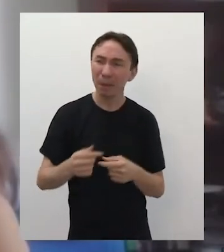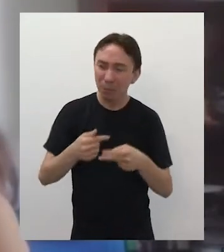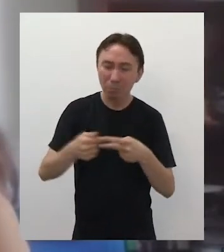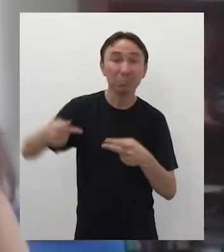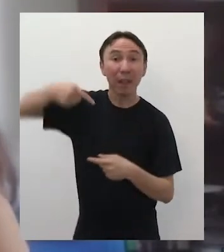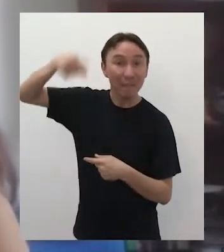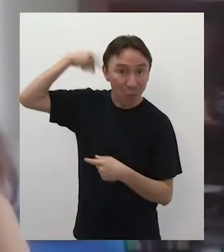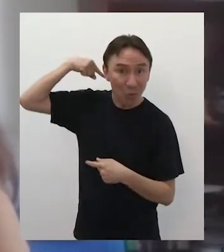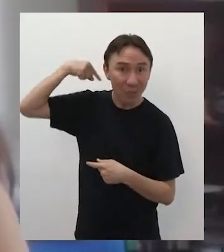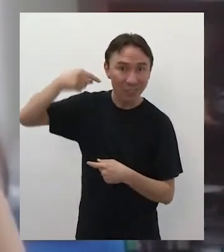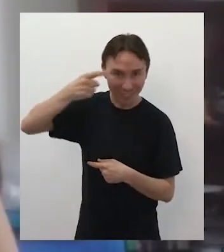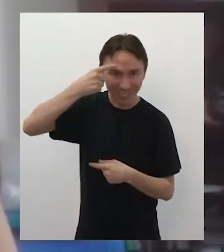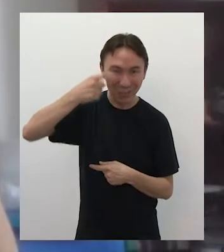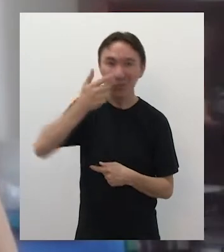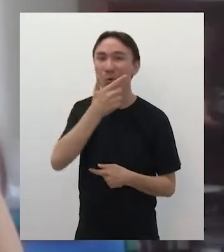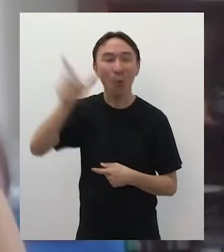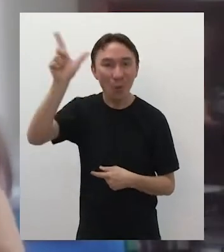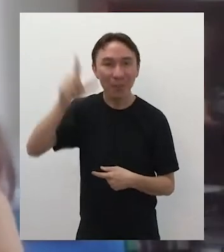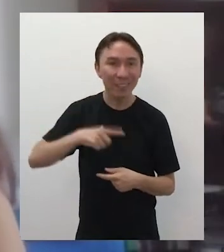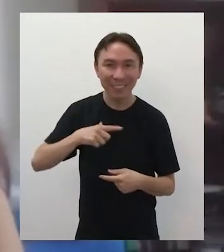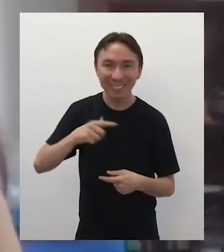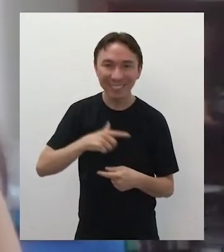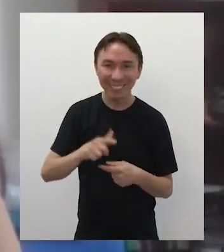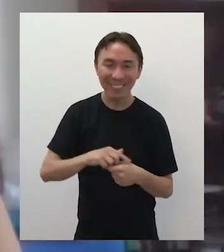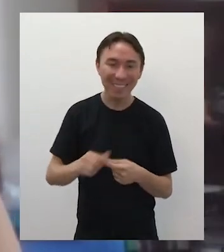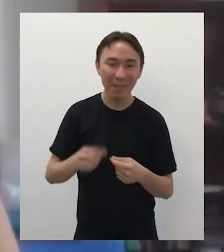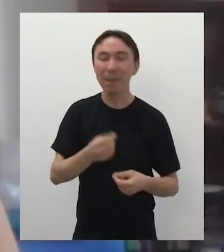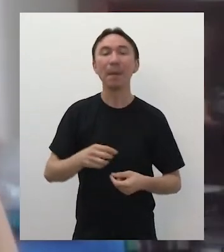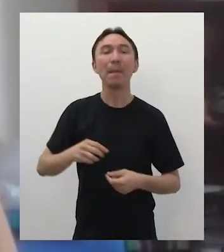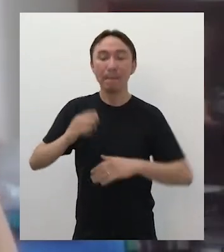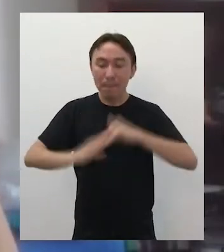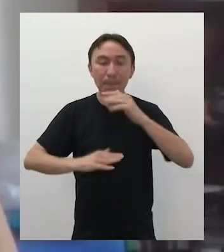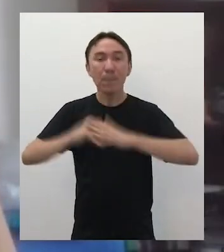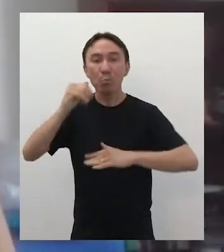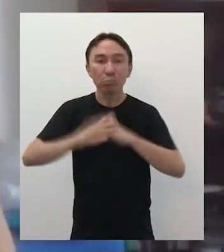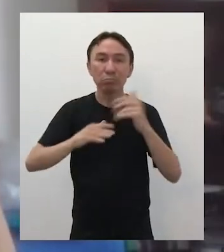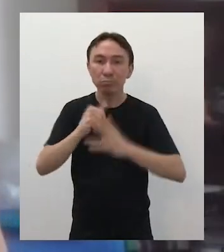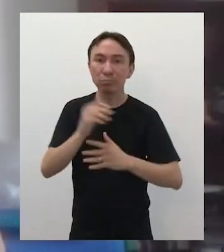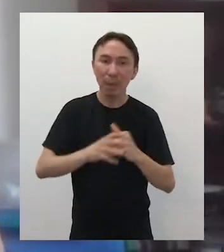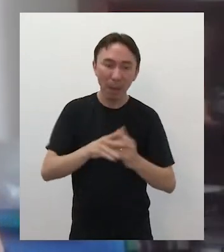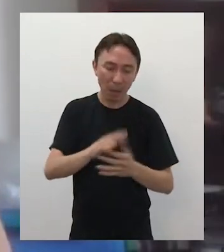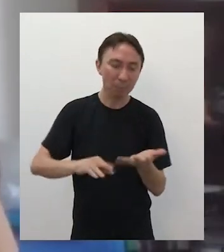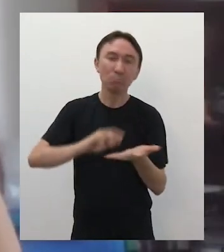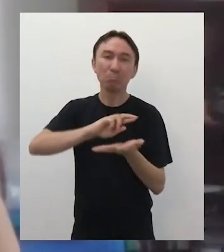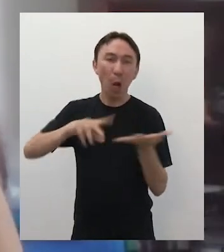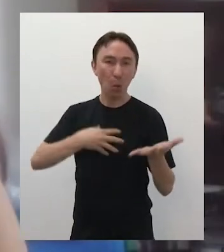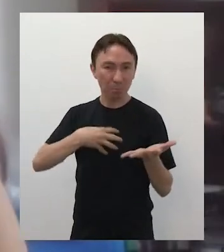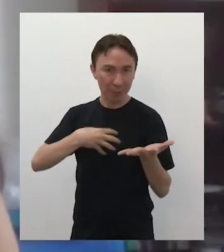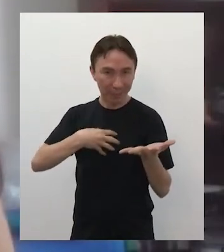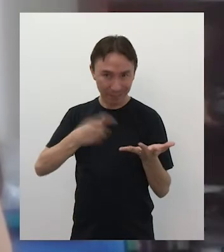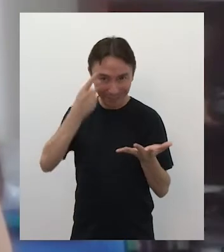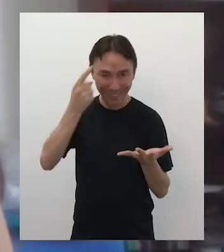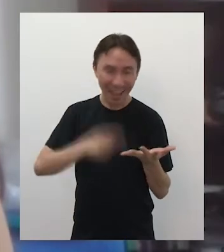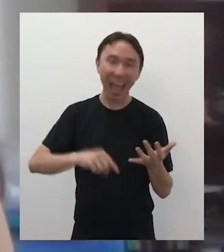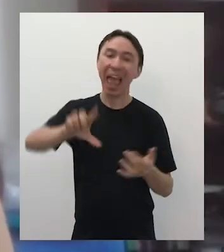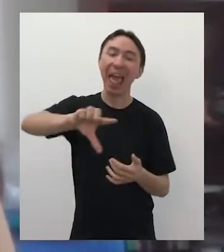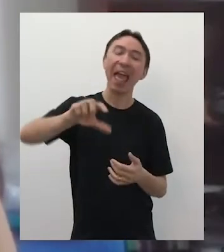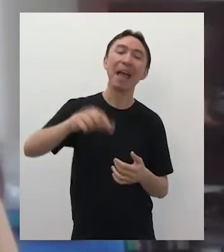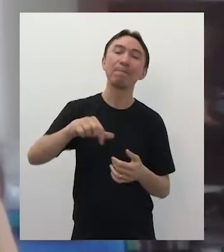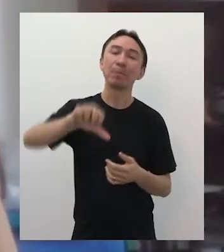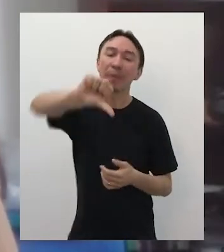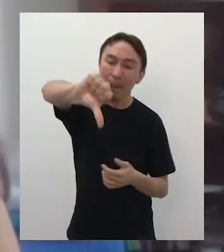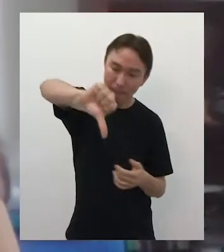comportamentos, a nossa forma de agir no dia a dia com os outros, com a gente mesmo, né? No nosso encontro anterior, a gente